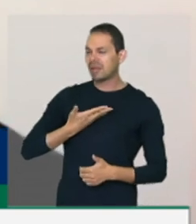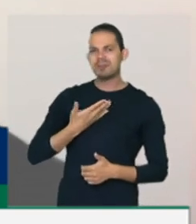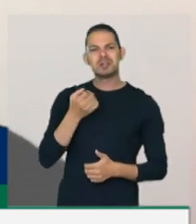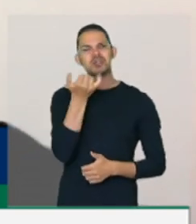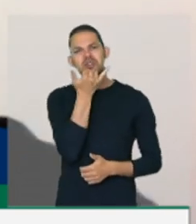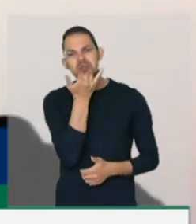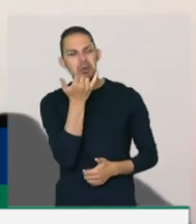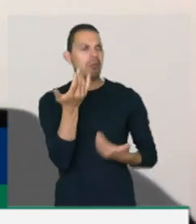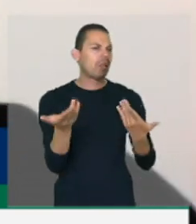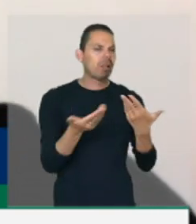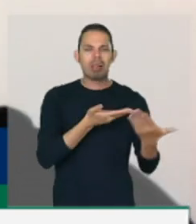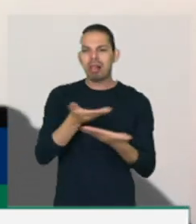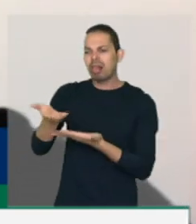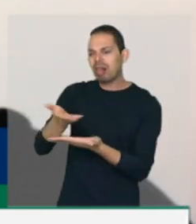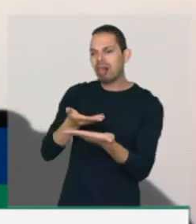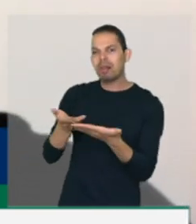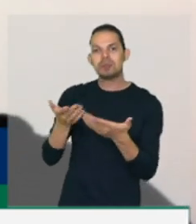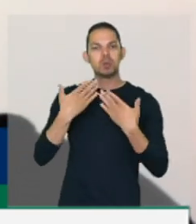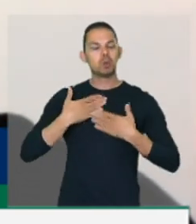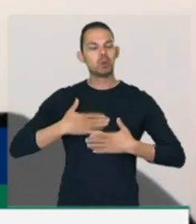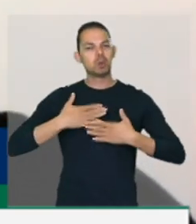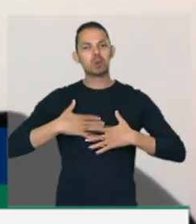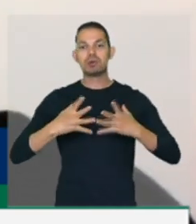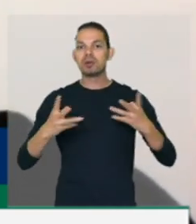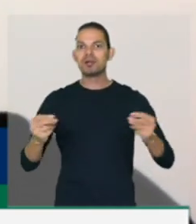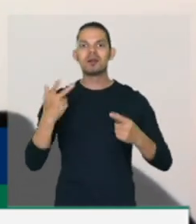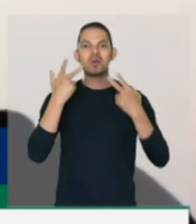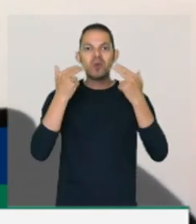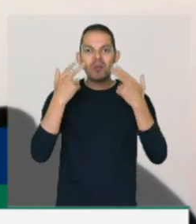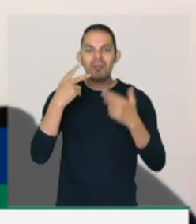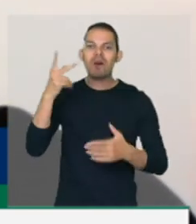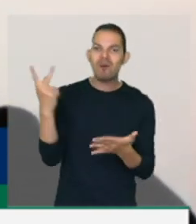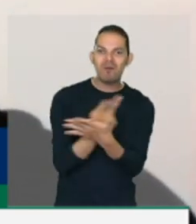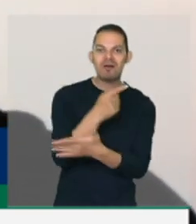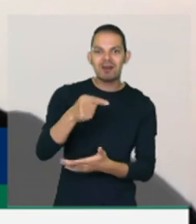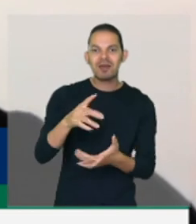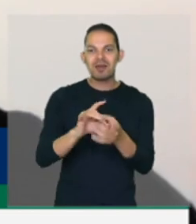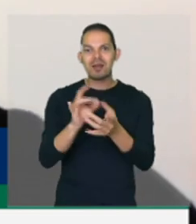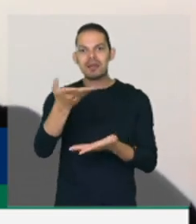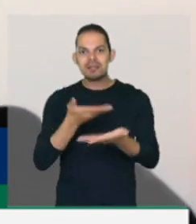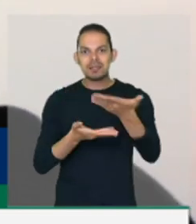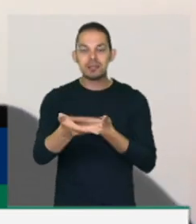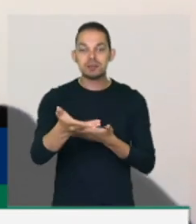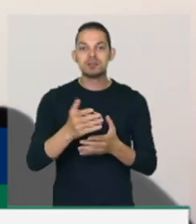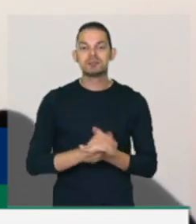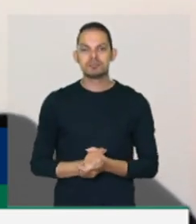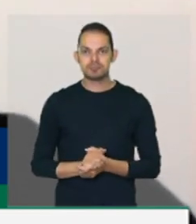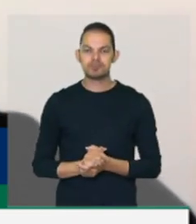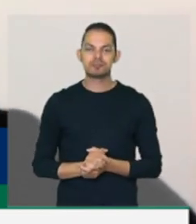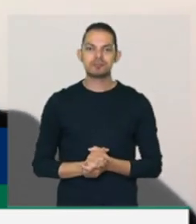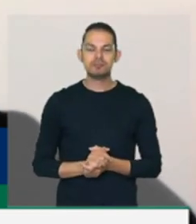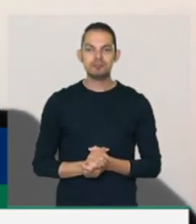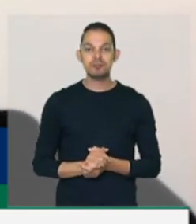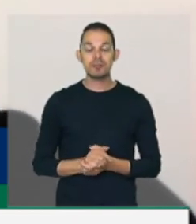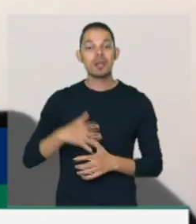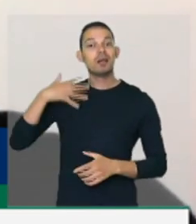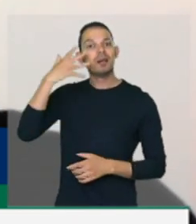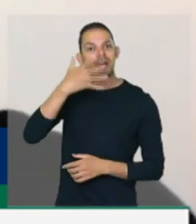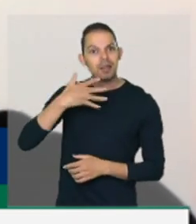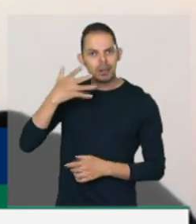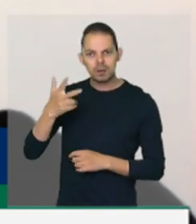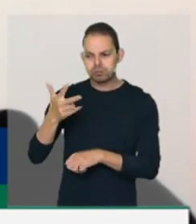desculpe, foi só a ideia, isso é normal, a democracia, contanto que tenha-se o respeito. Nas minhas falas,